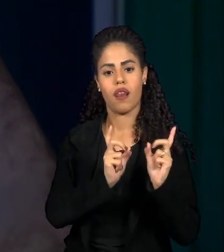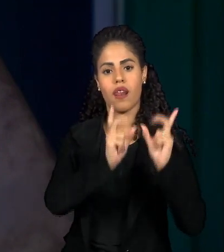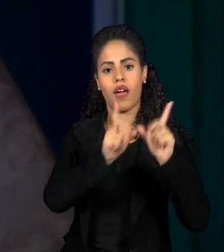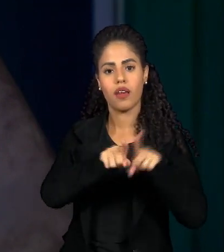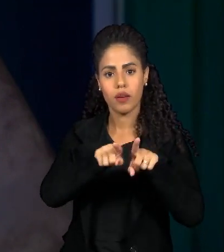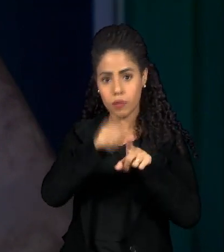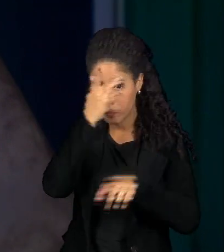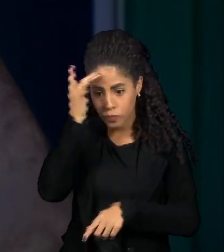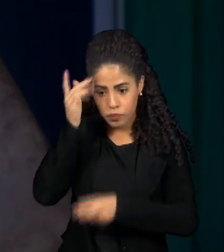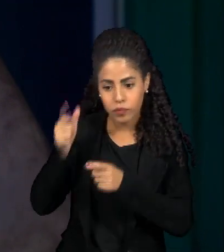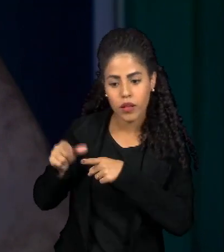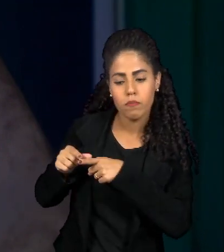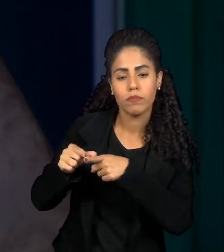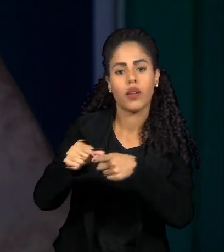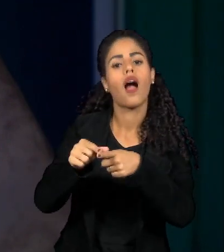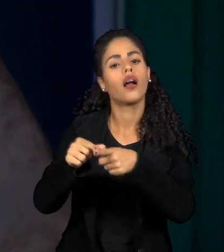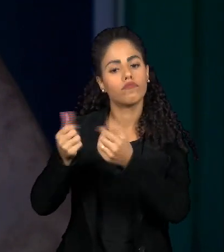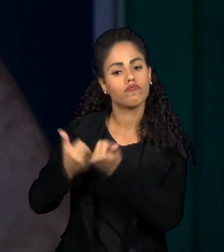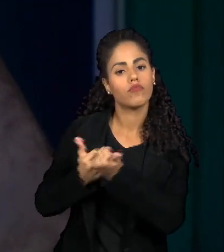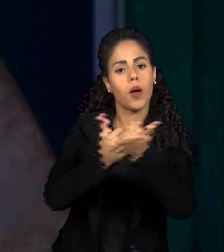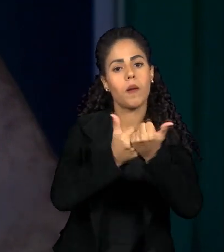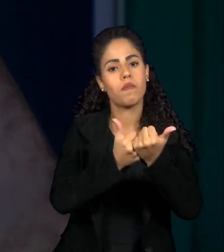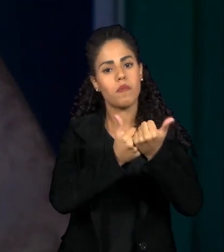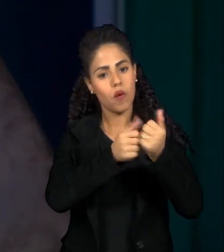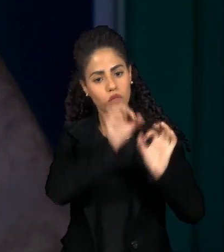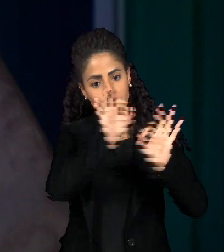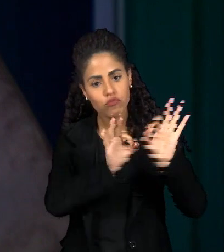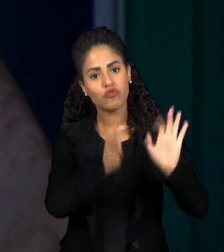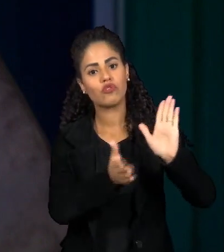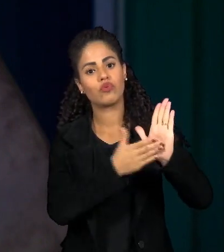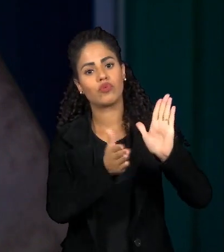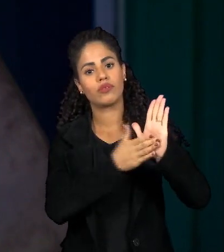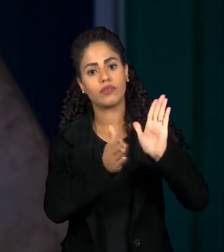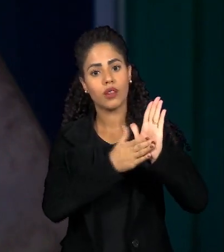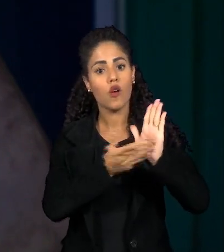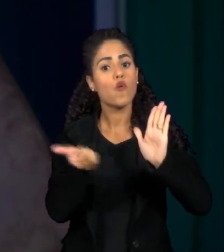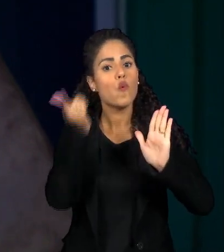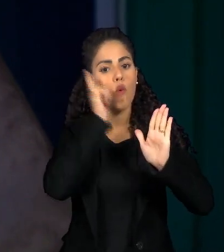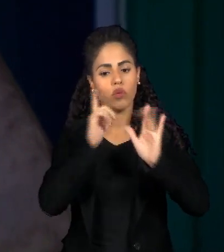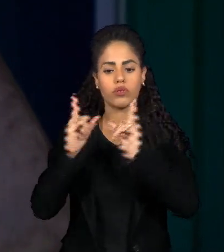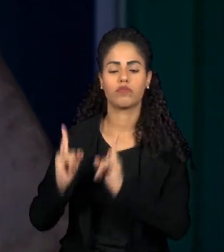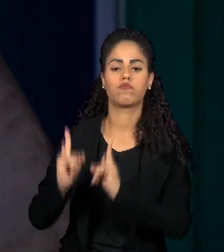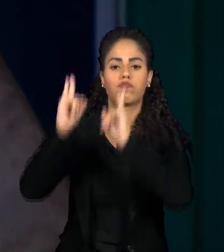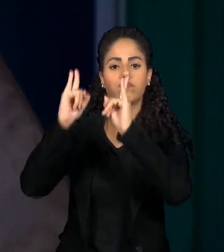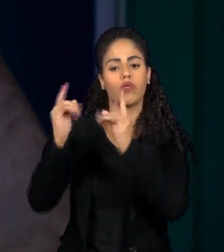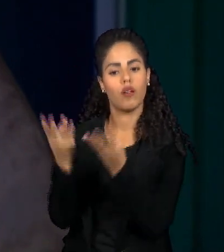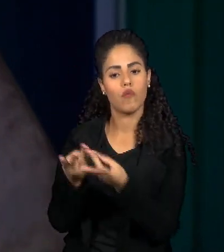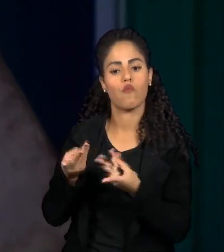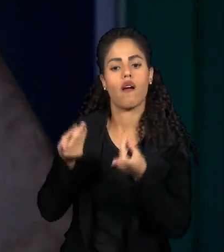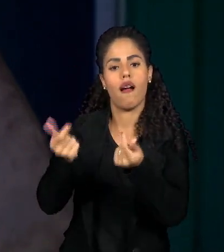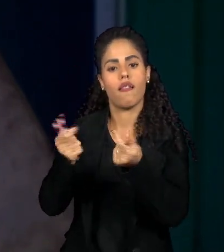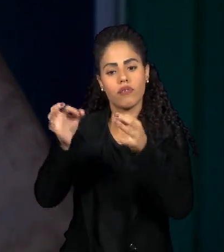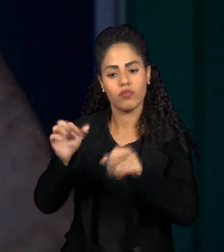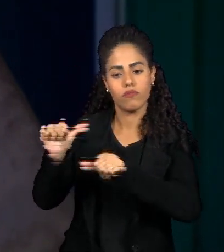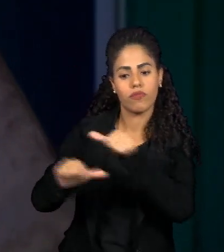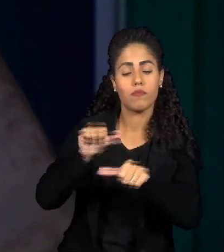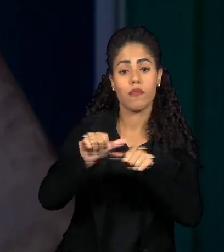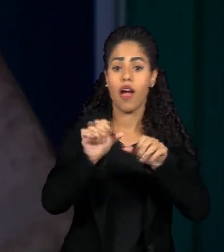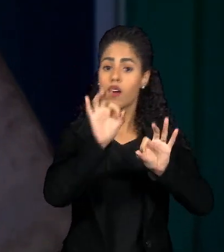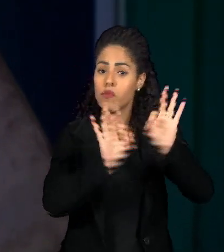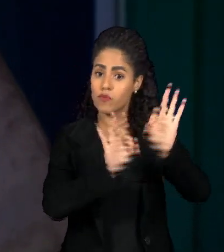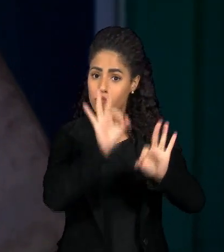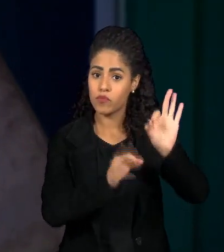tem recebido apoio de projetos que oferecem habitações mais dignas e transformadoras. É o caso do